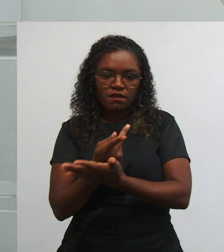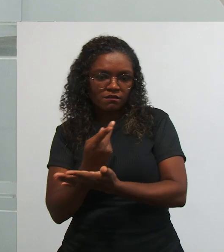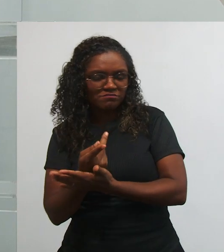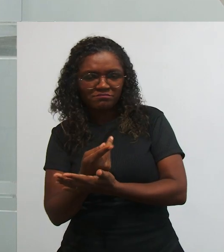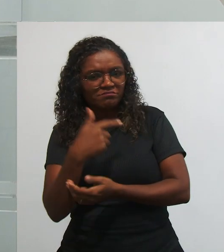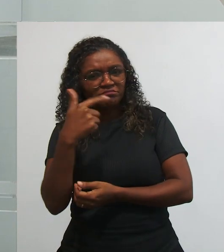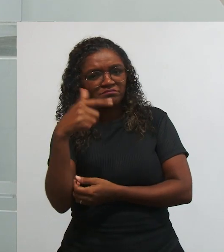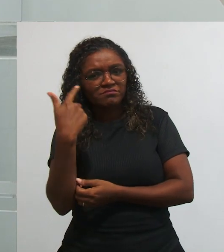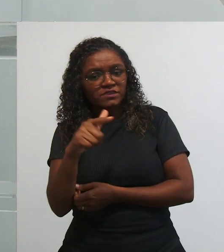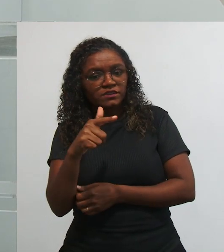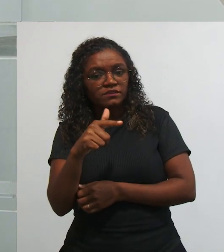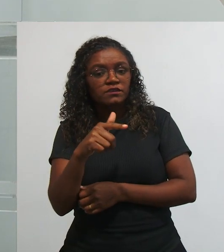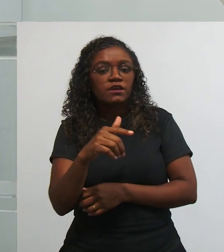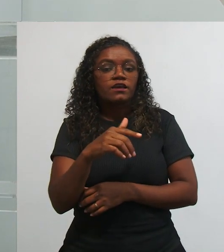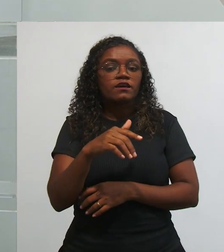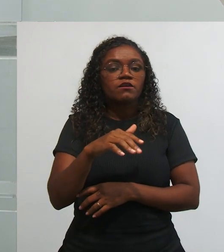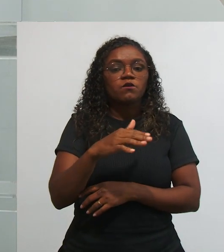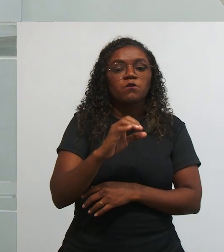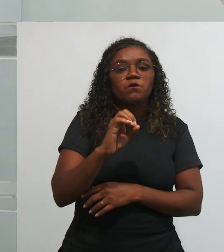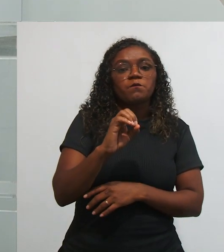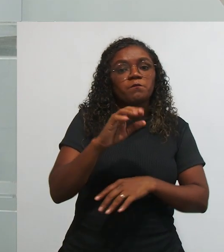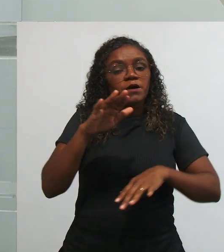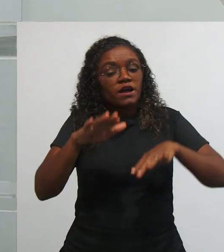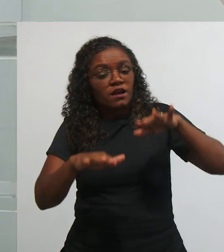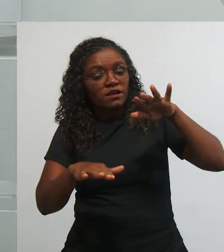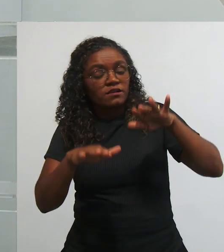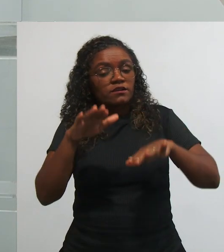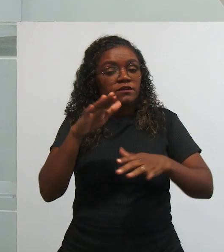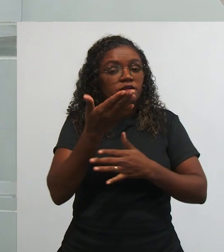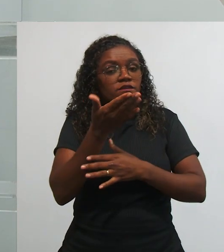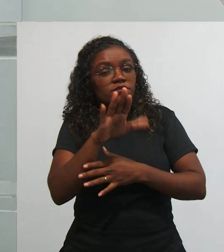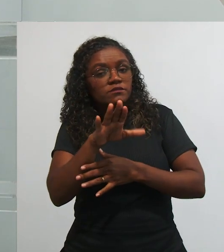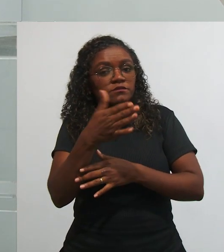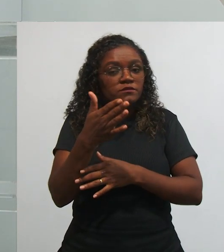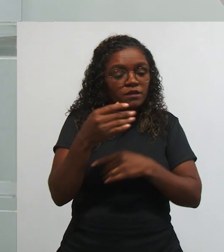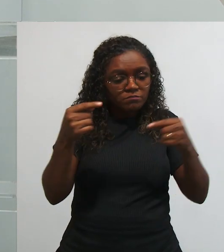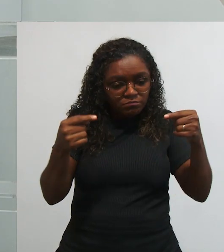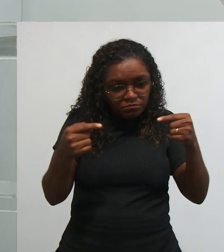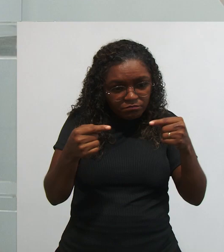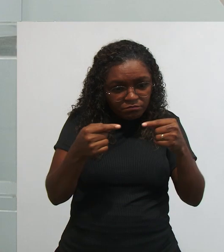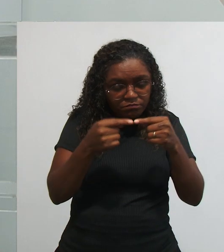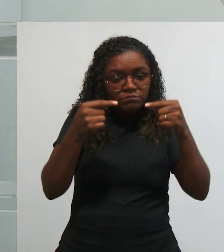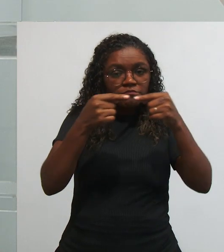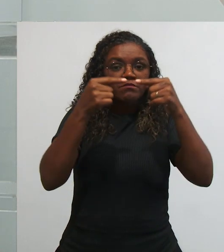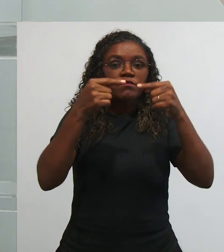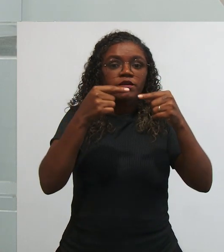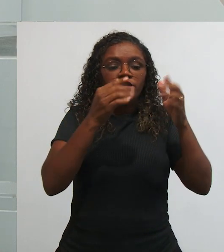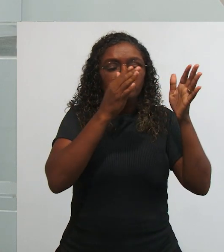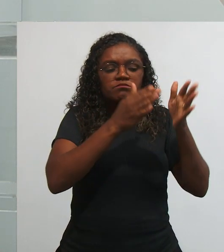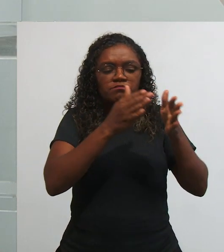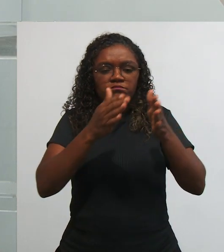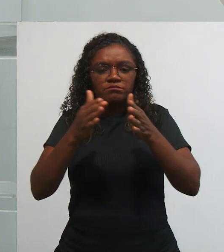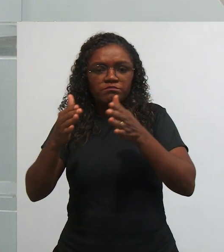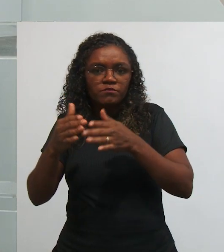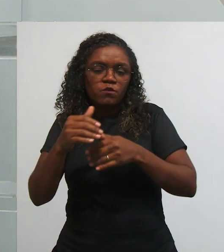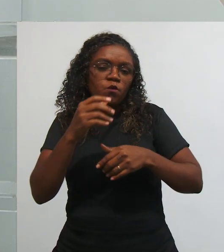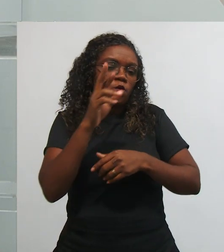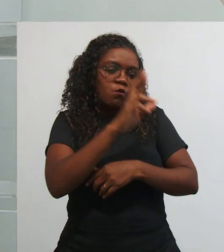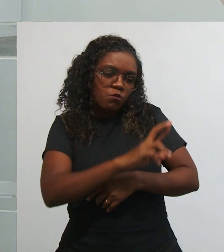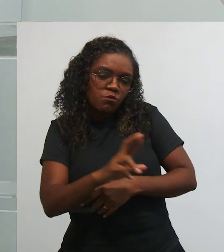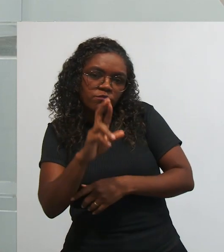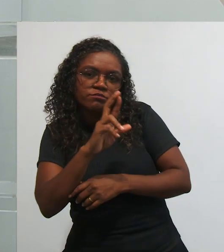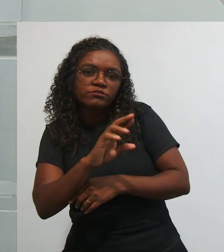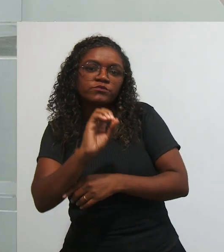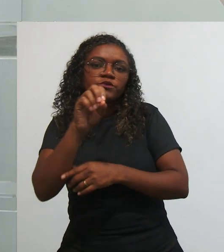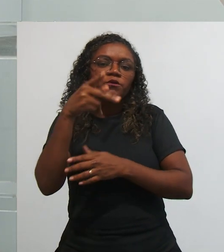método errado. Há um método mais ou menos apropriado a determinado procedimento, a determinada observação,